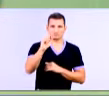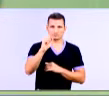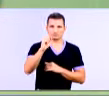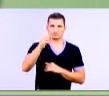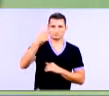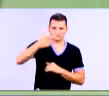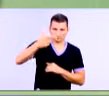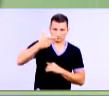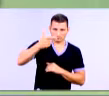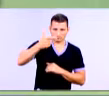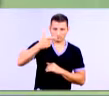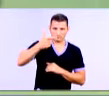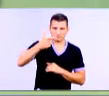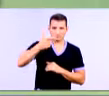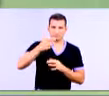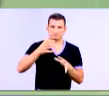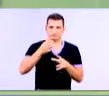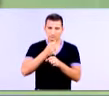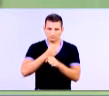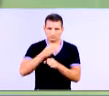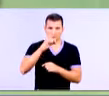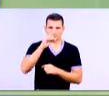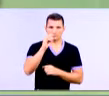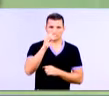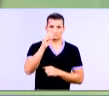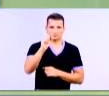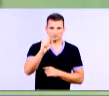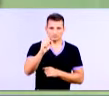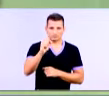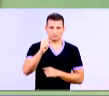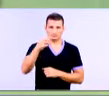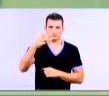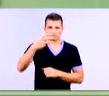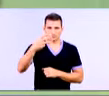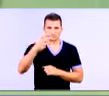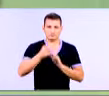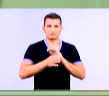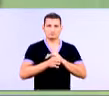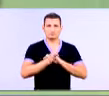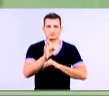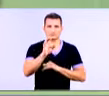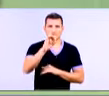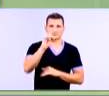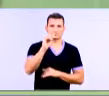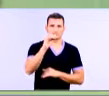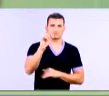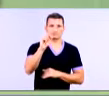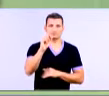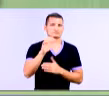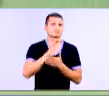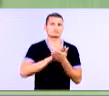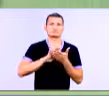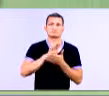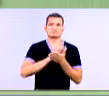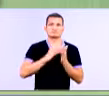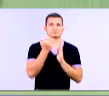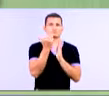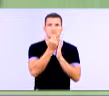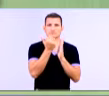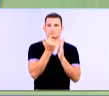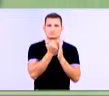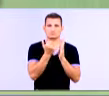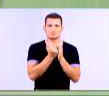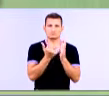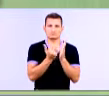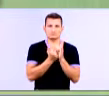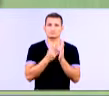Segunda parte, processamento de dados. E a última parte, a saída de dados. Não existe programa que